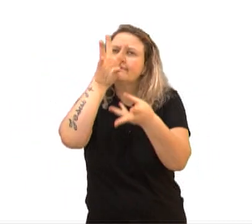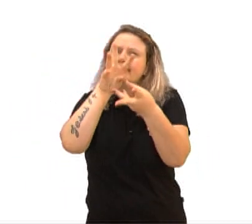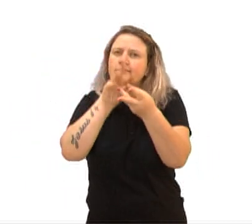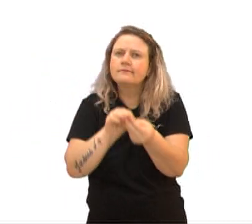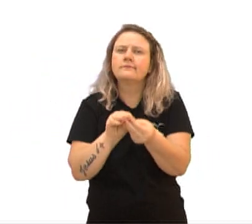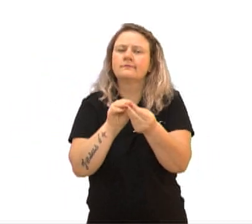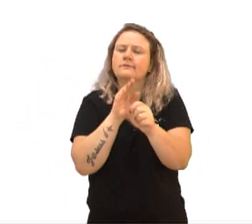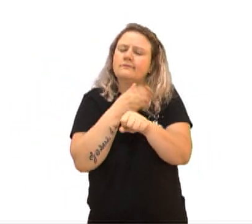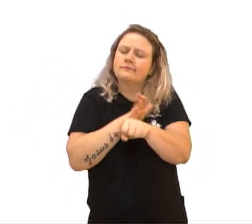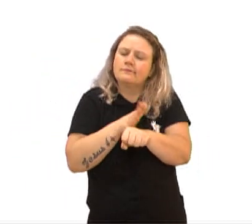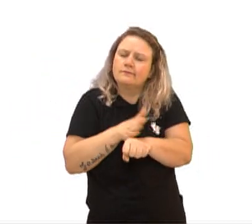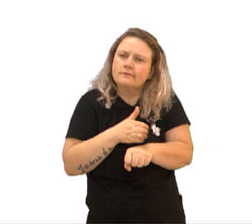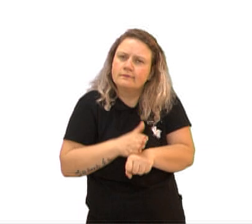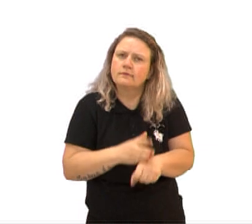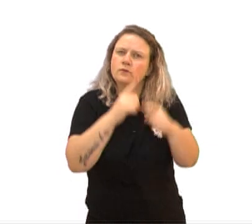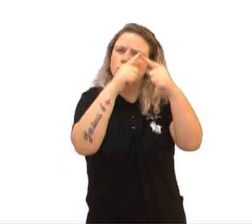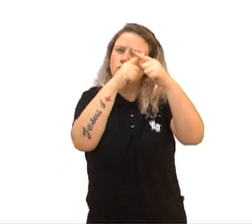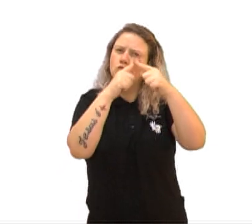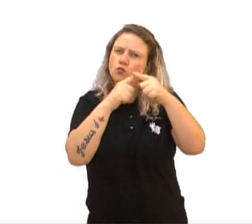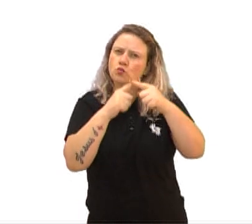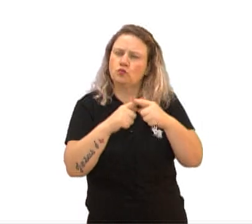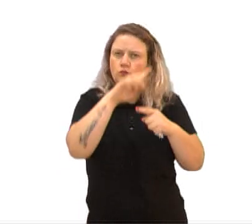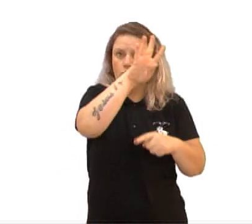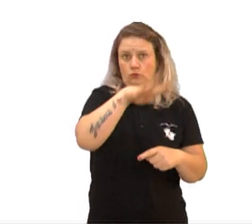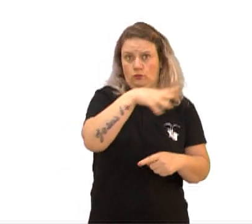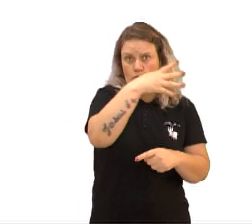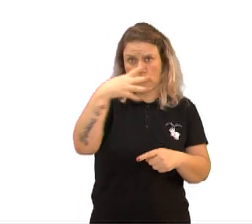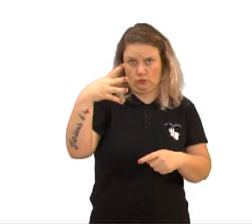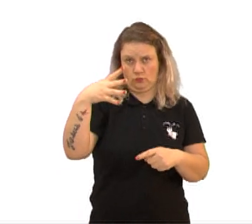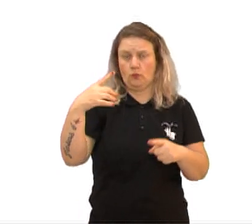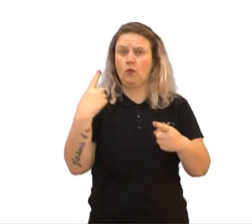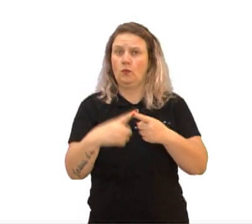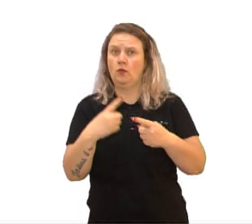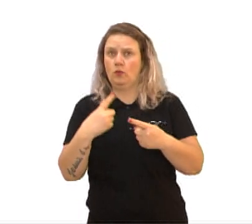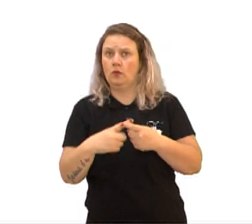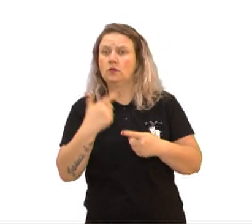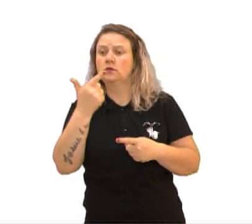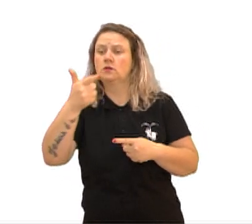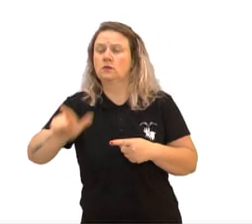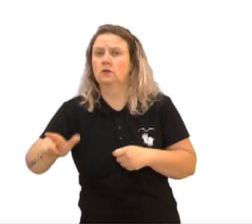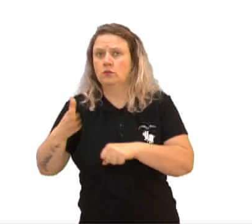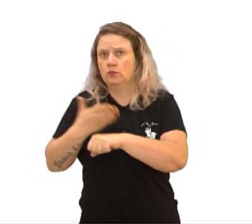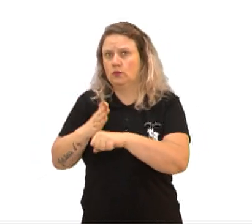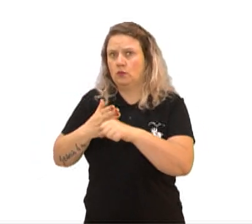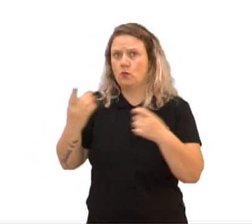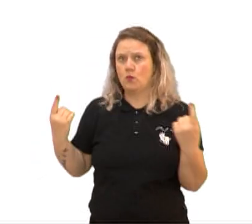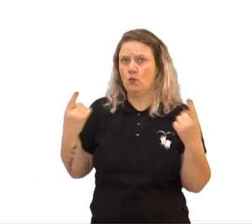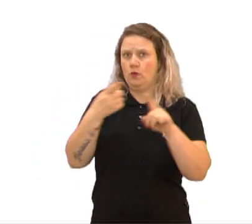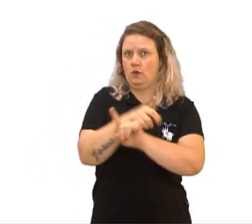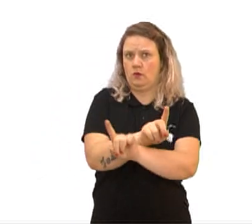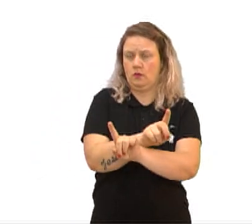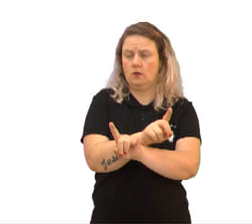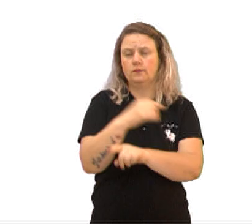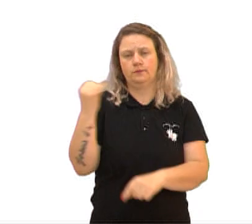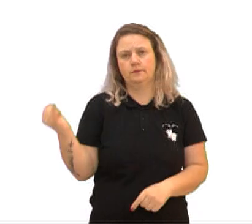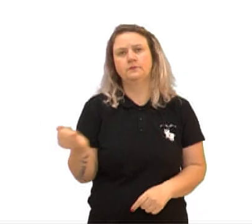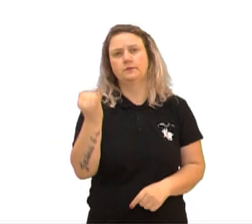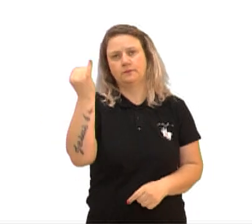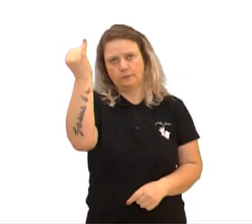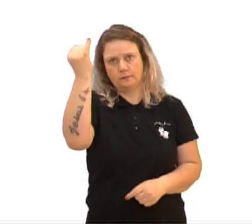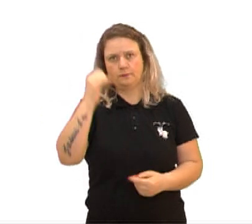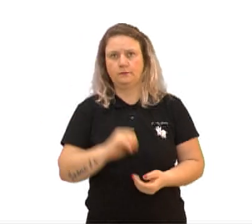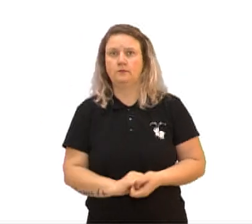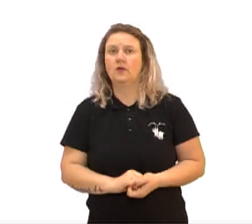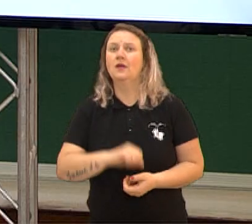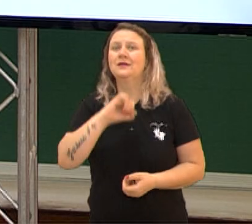com multiplicação de matrizes. Por quê? Porque você vai trabalhar em matriz inversa, certo? É importante. Se você não conseguir fazer